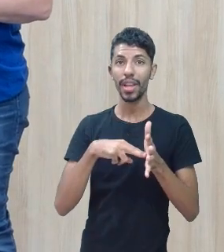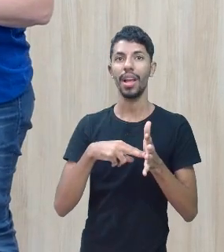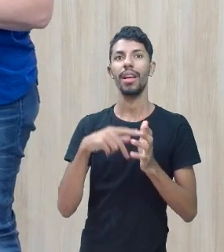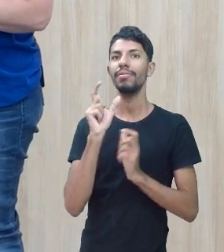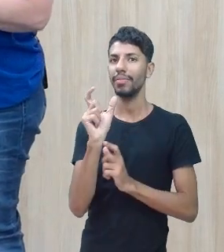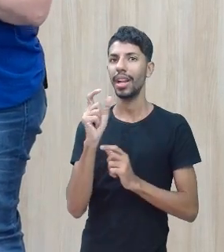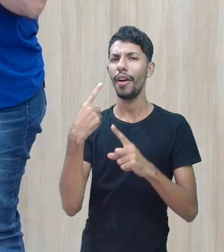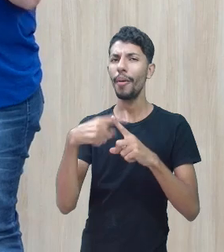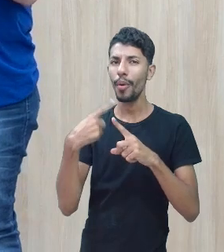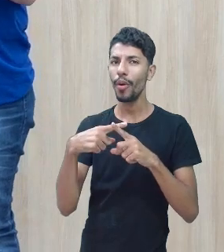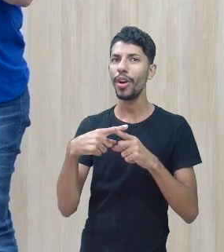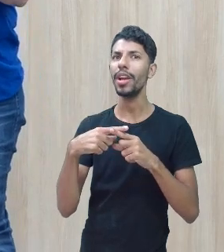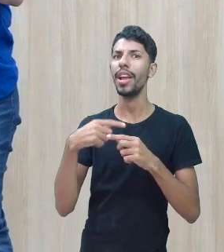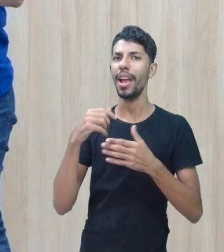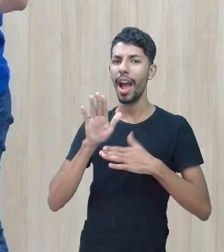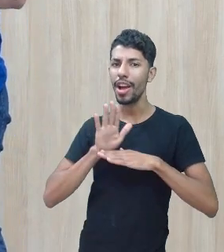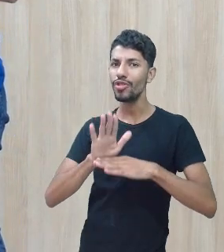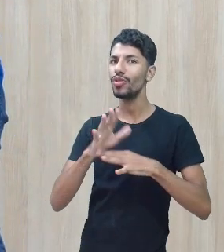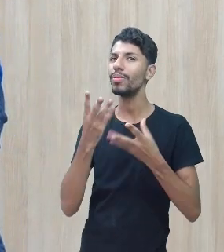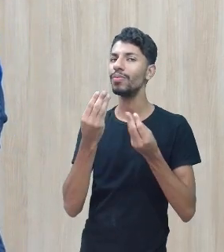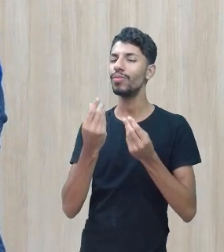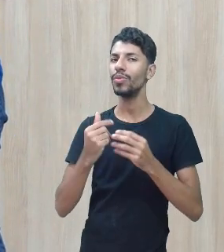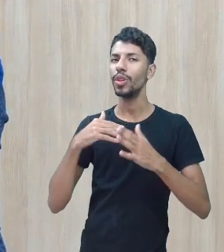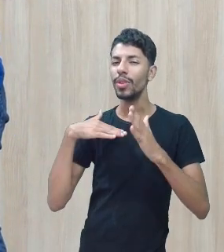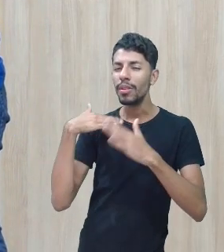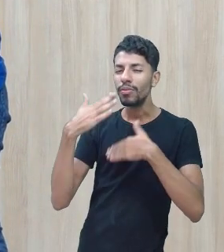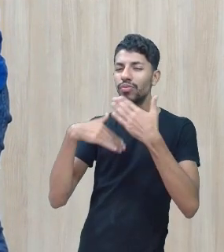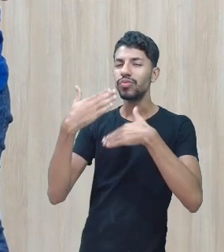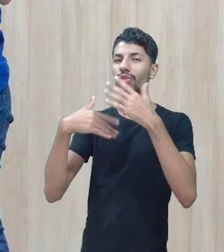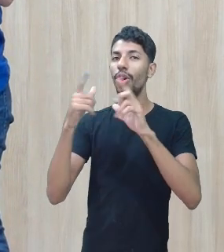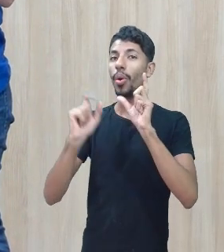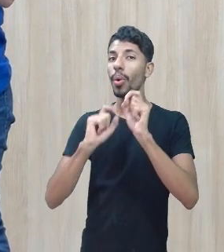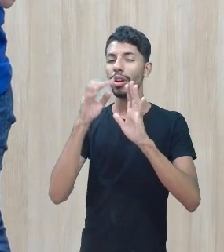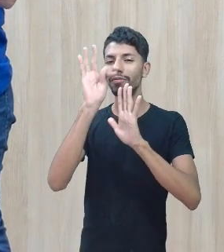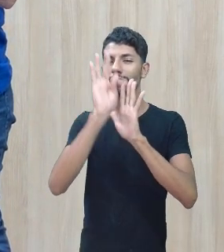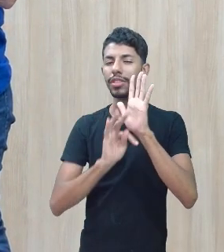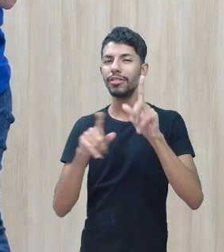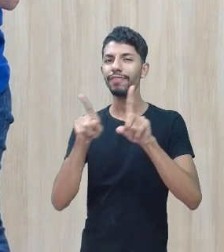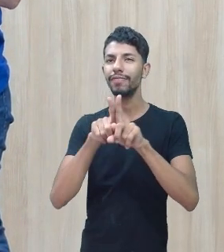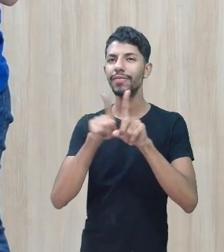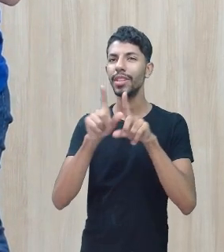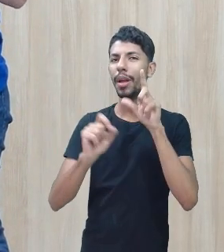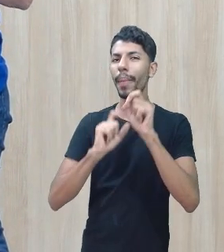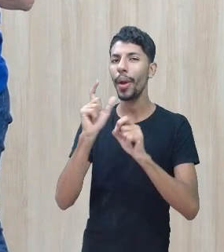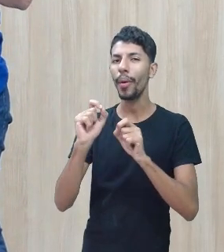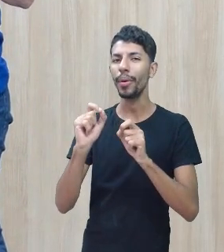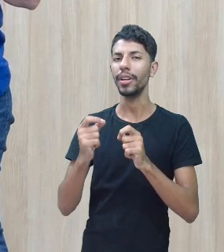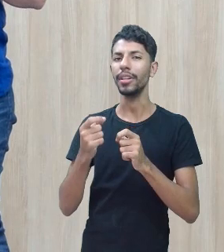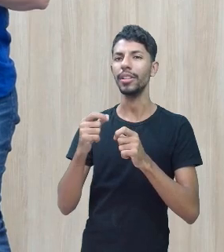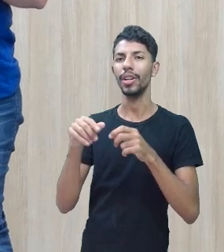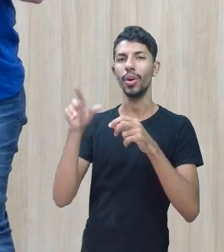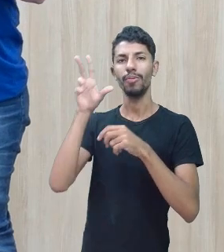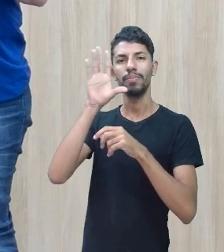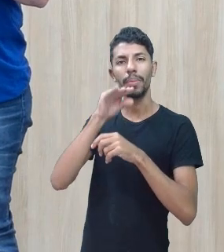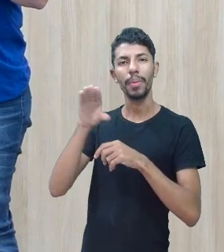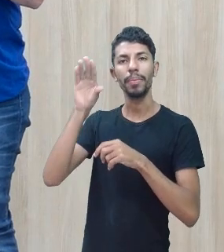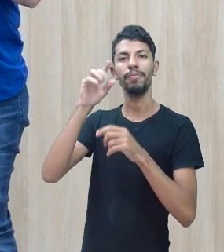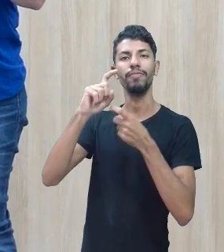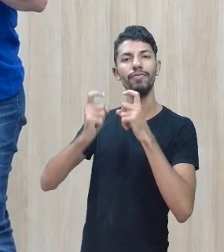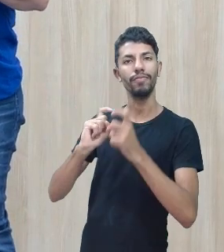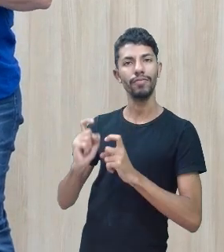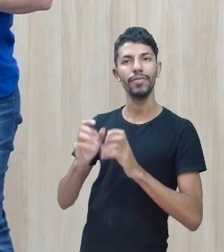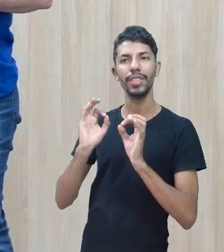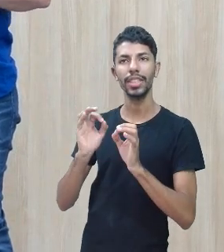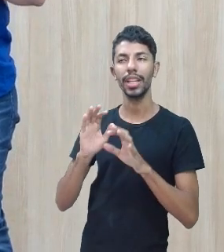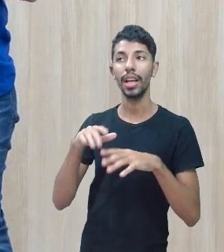tá? A construir seu texto, a construir também a sua fala, não é? Nós temos que lembrar disso, que toda